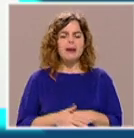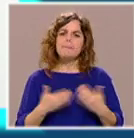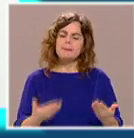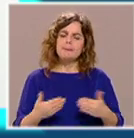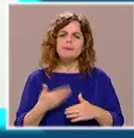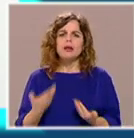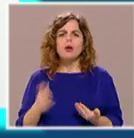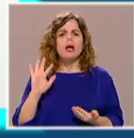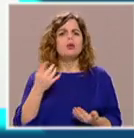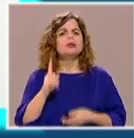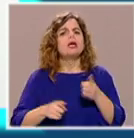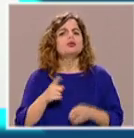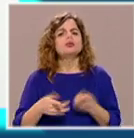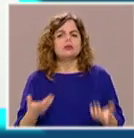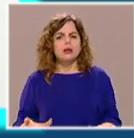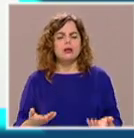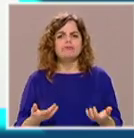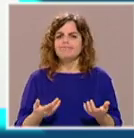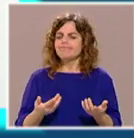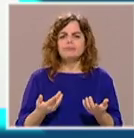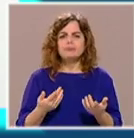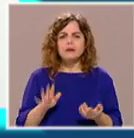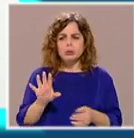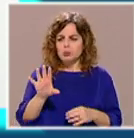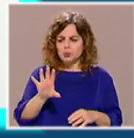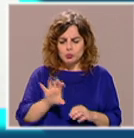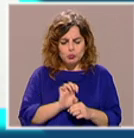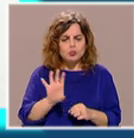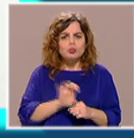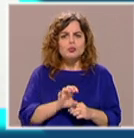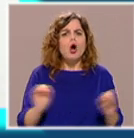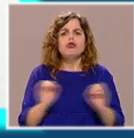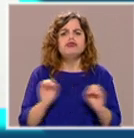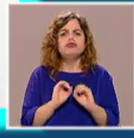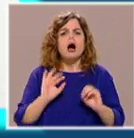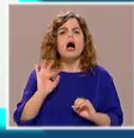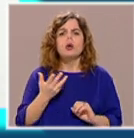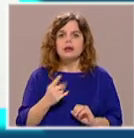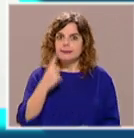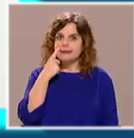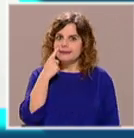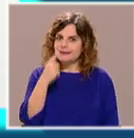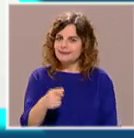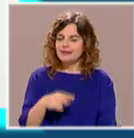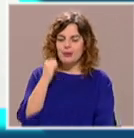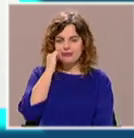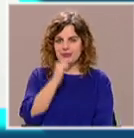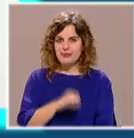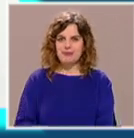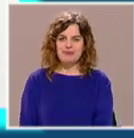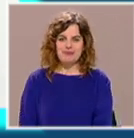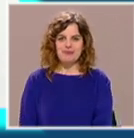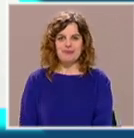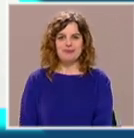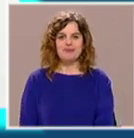situação. O que é que acontece então aos produtos que não são absorvidos? O que é que lhes vai acontecer? Fiquem atentos então ao vídeo que se segue.